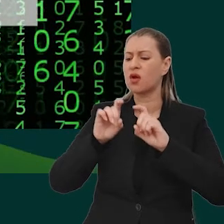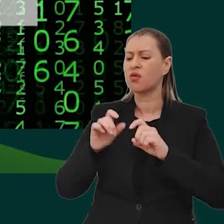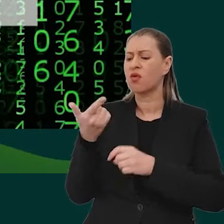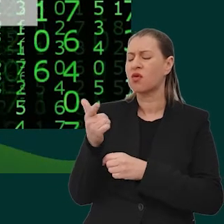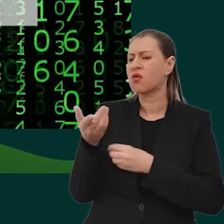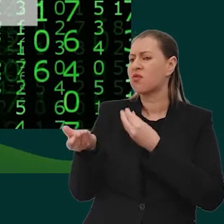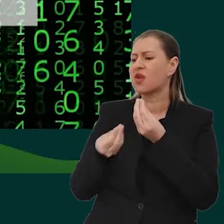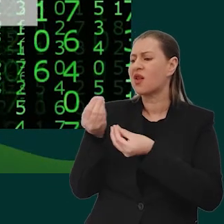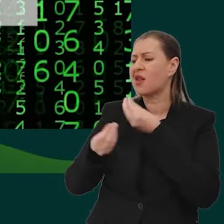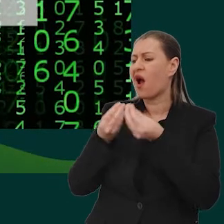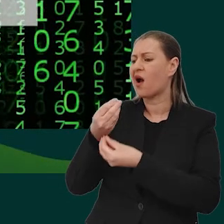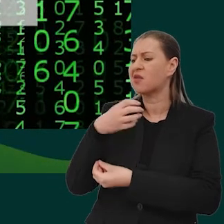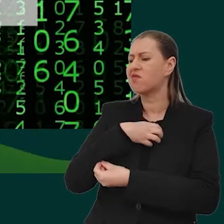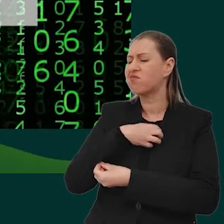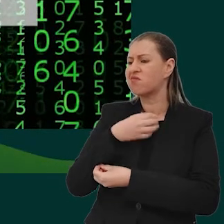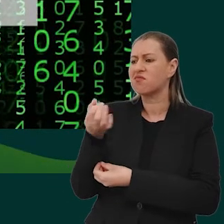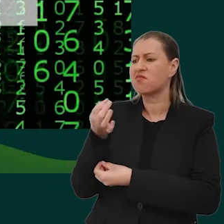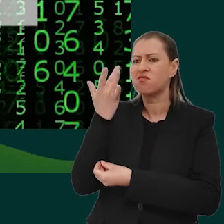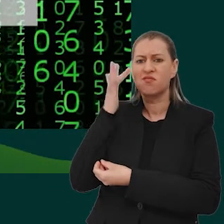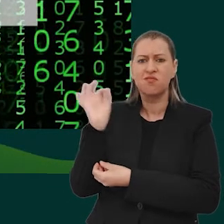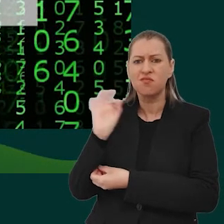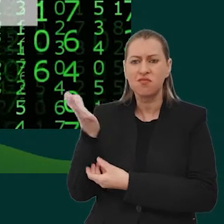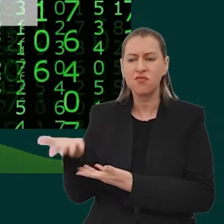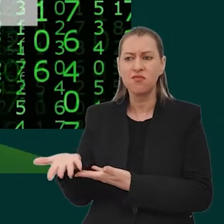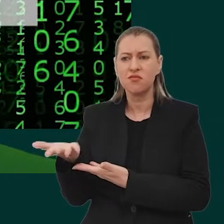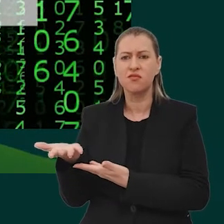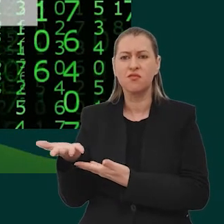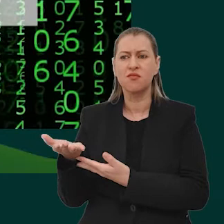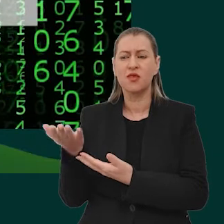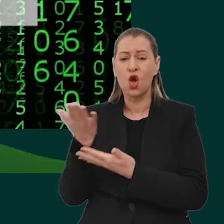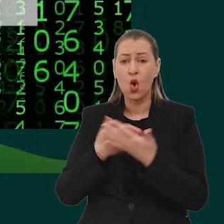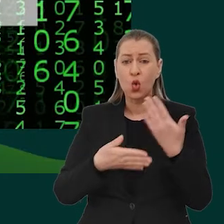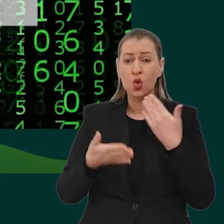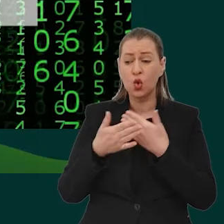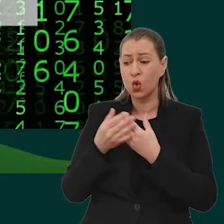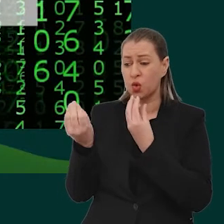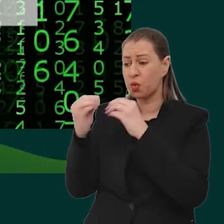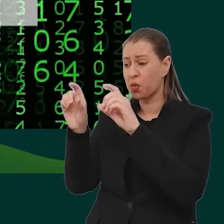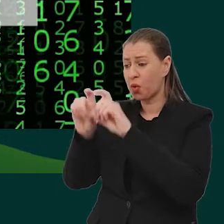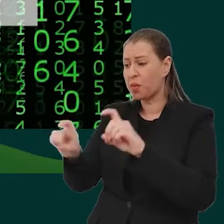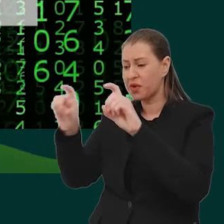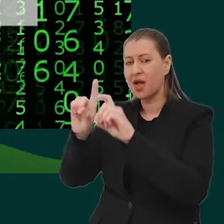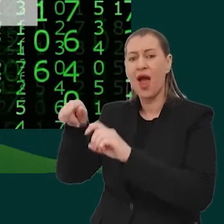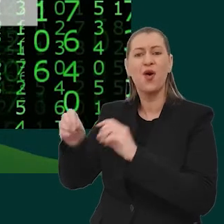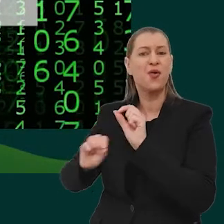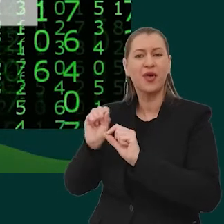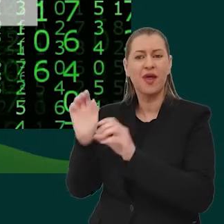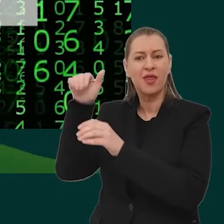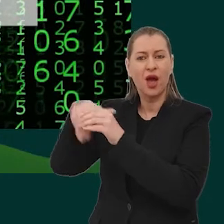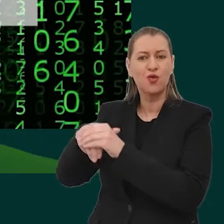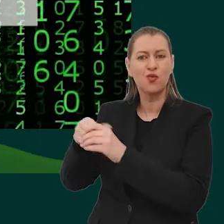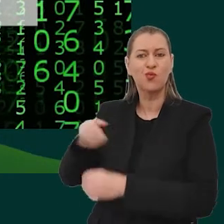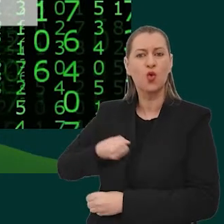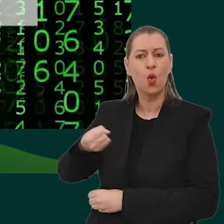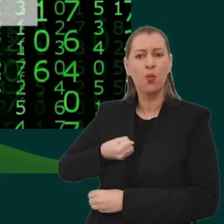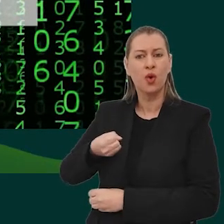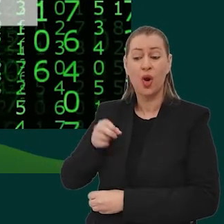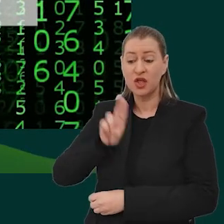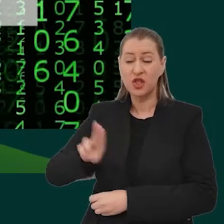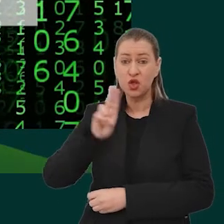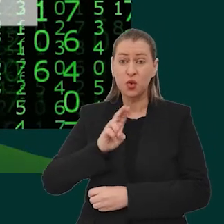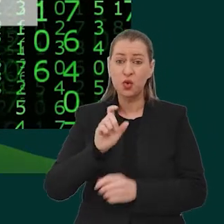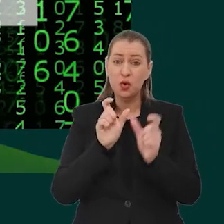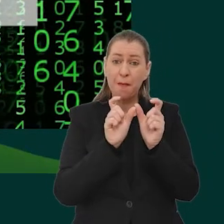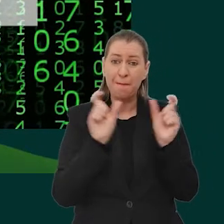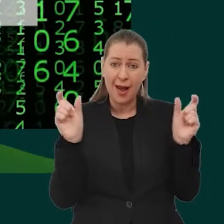tem nenhum tipo de sentido e, na verdade, tudo em um computador se resume a números. Mesmo quando a gente usa palavras no computador,